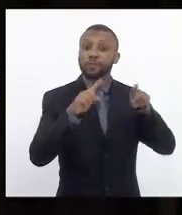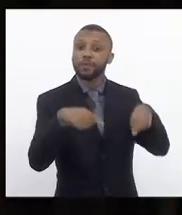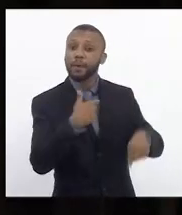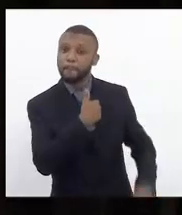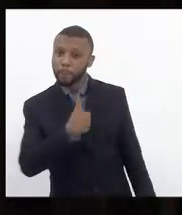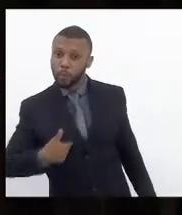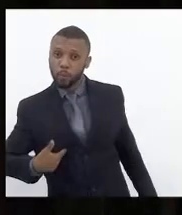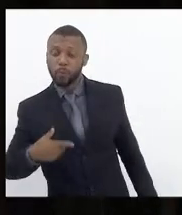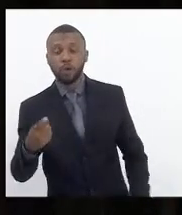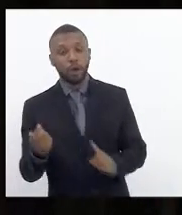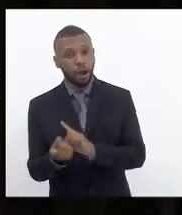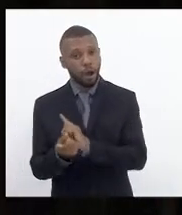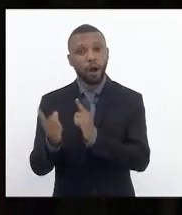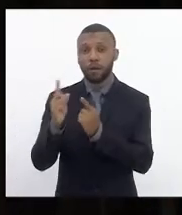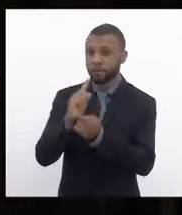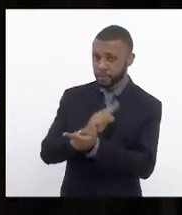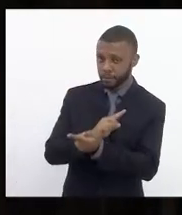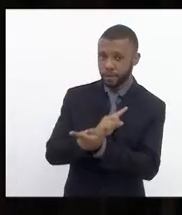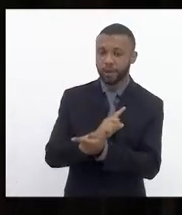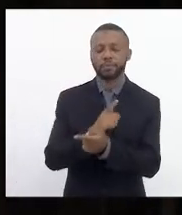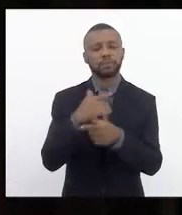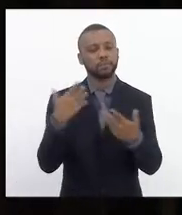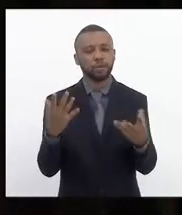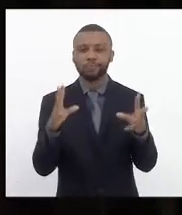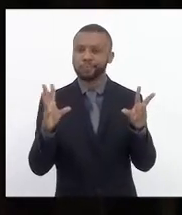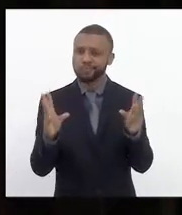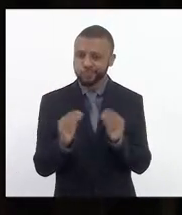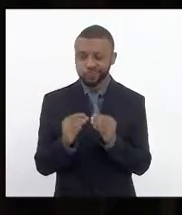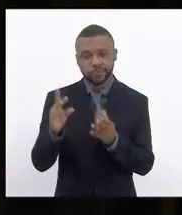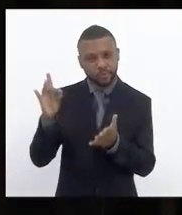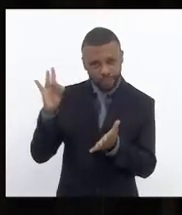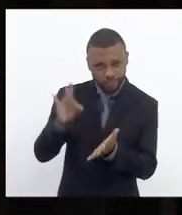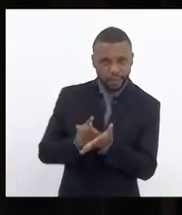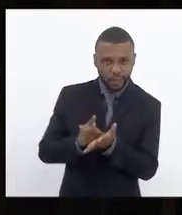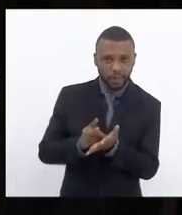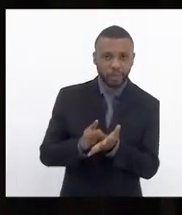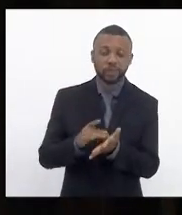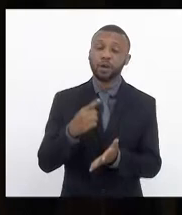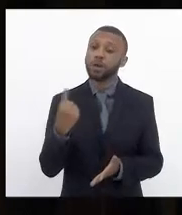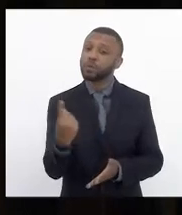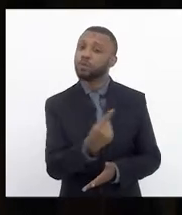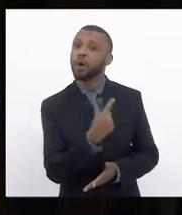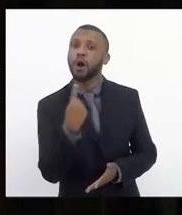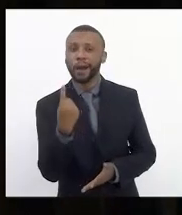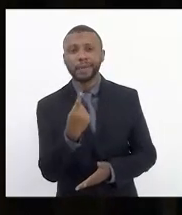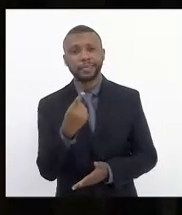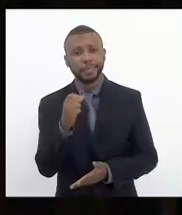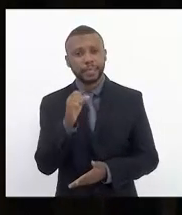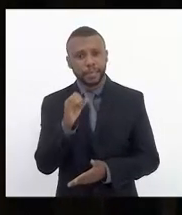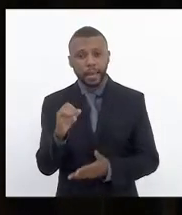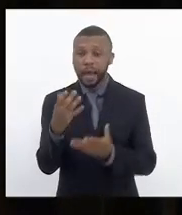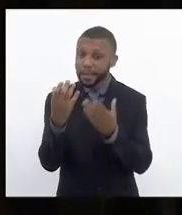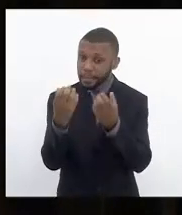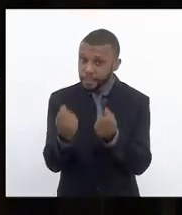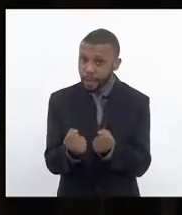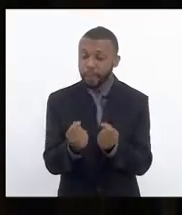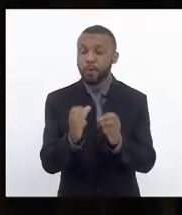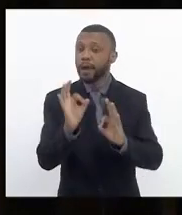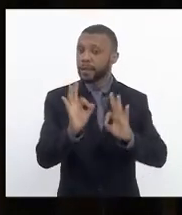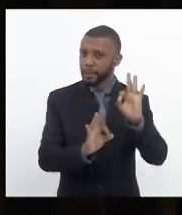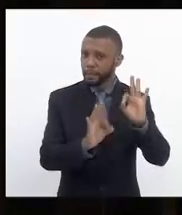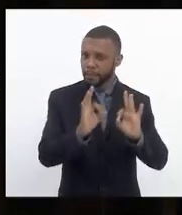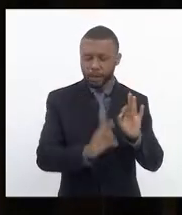pelo contrário E aí encerrando de verdade nós uma vez aceitando esse plano